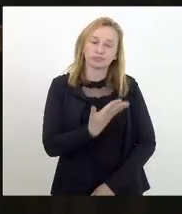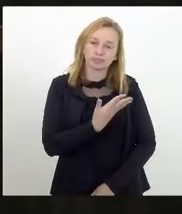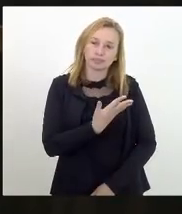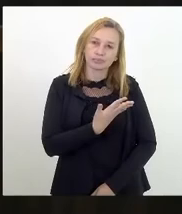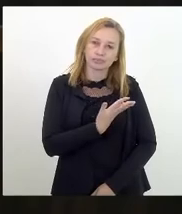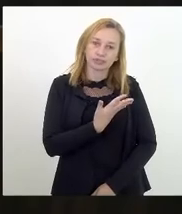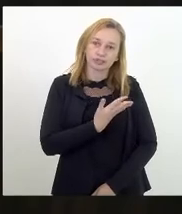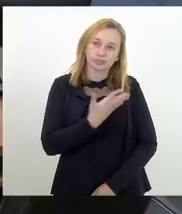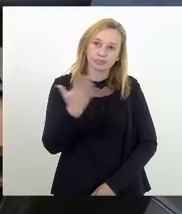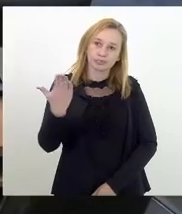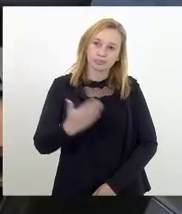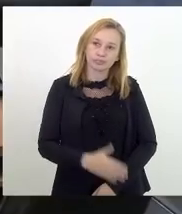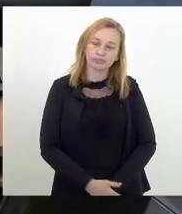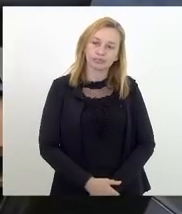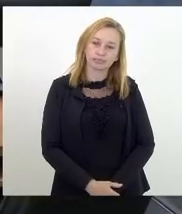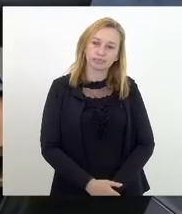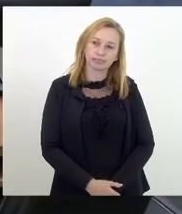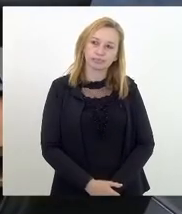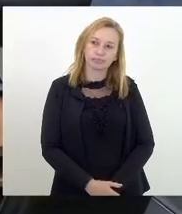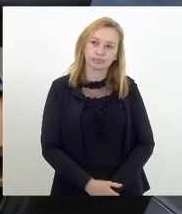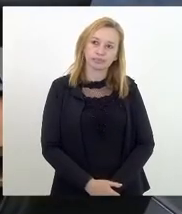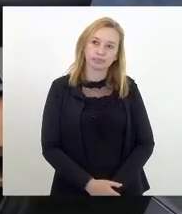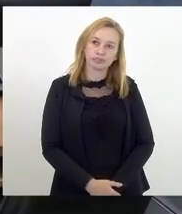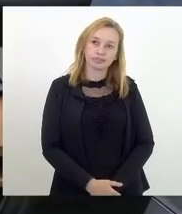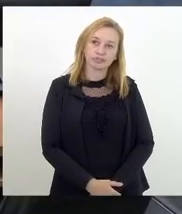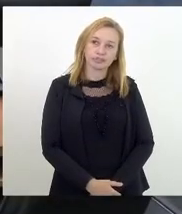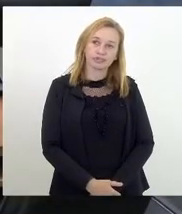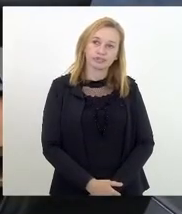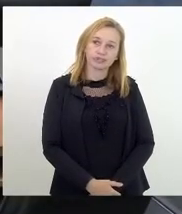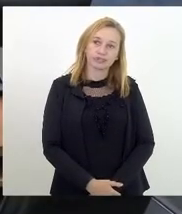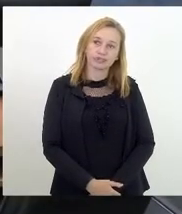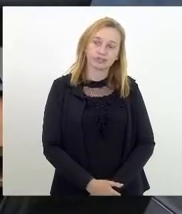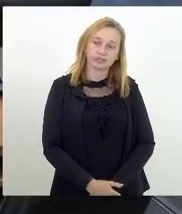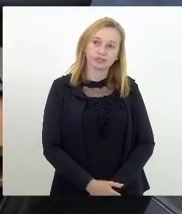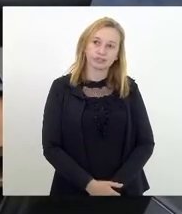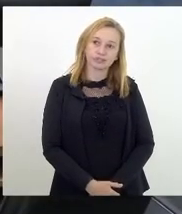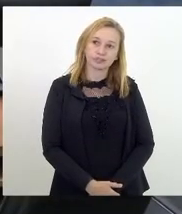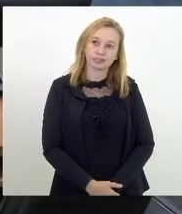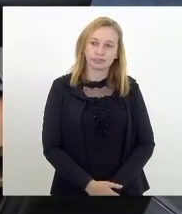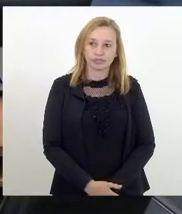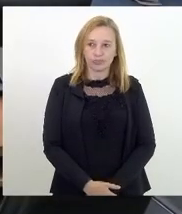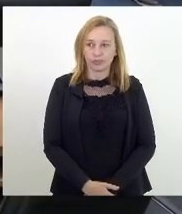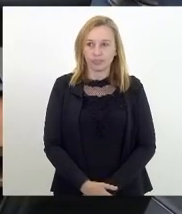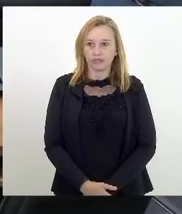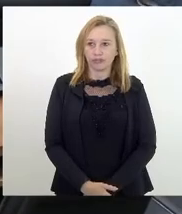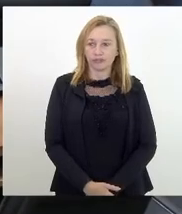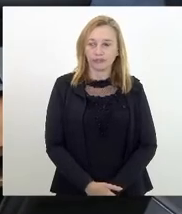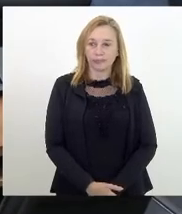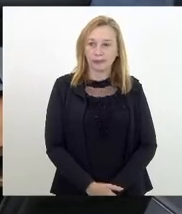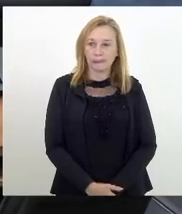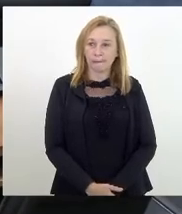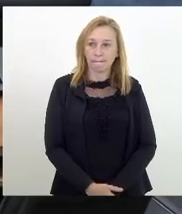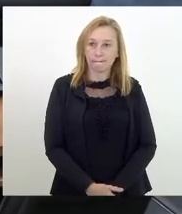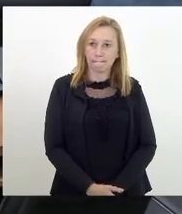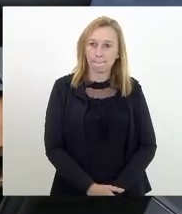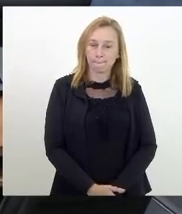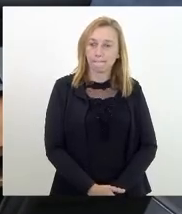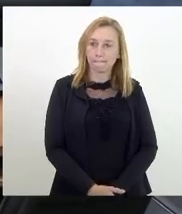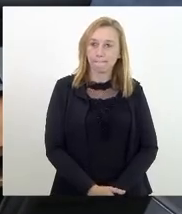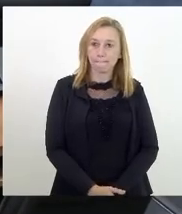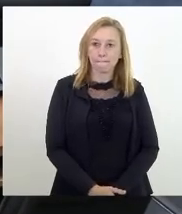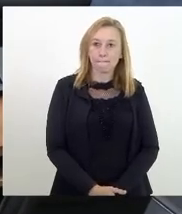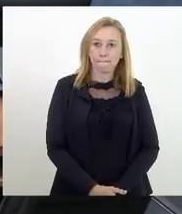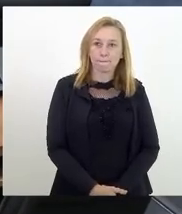querido de cano E aí em casa